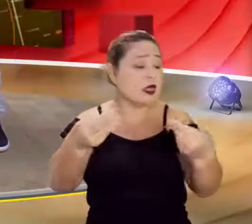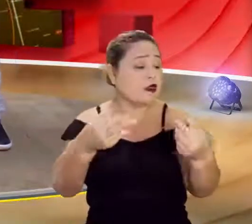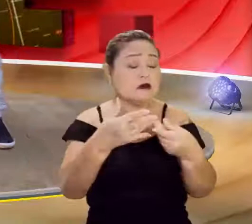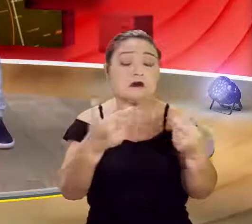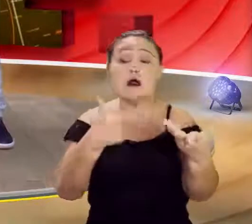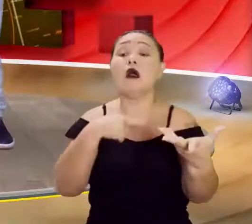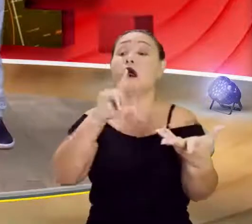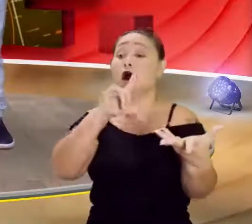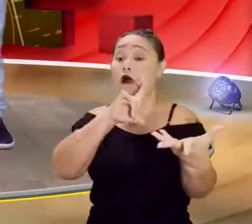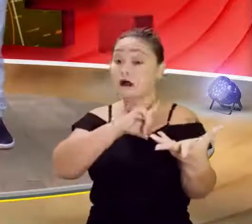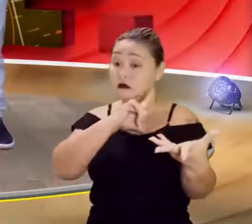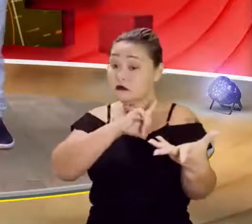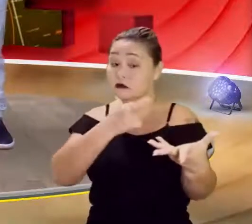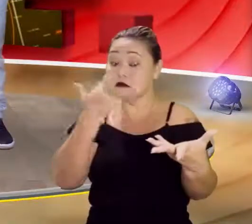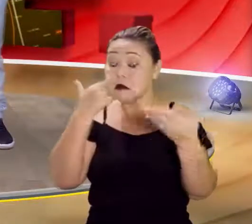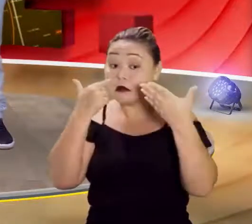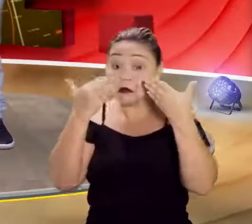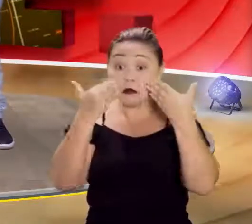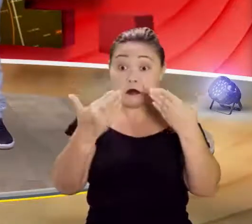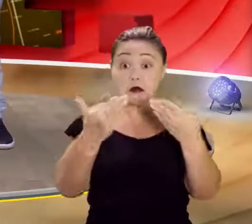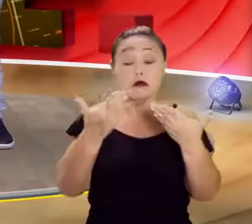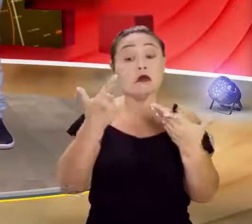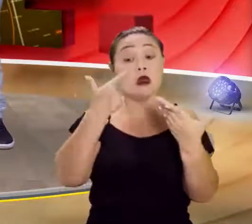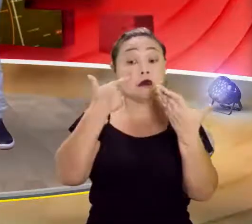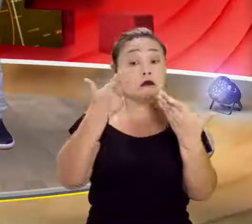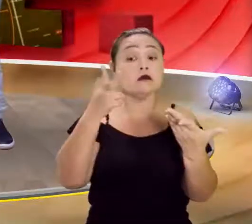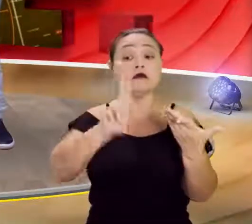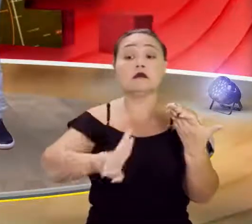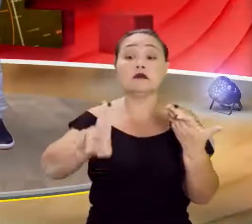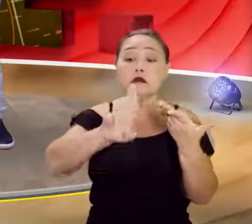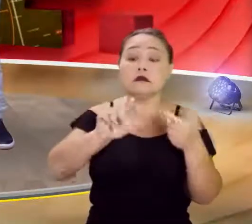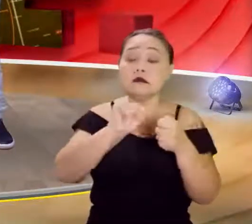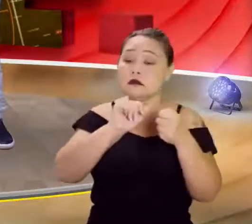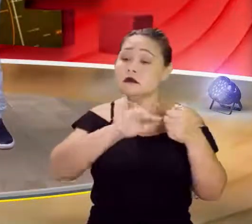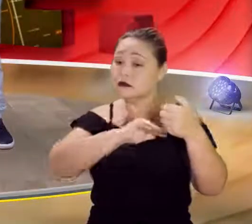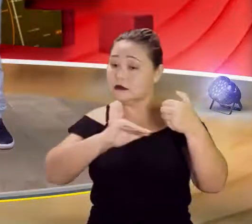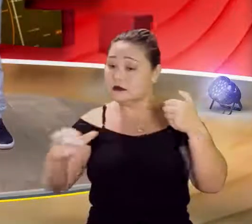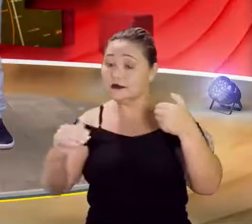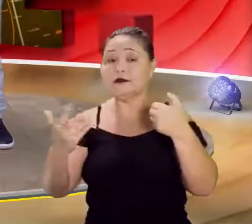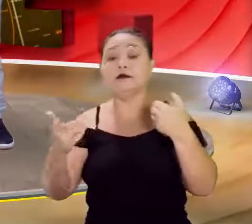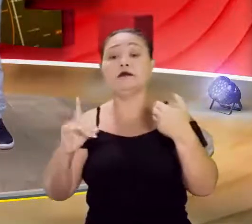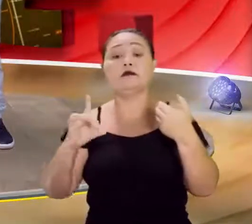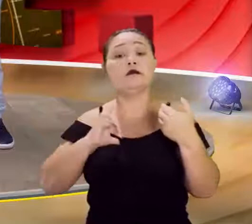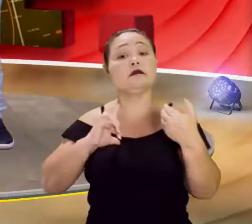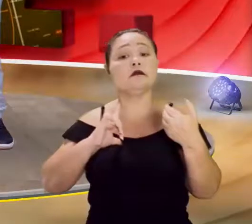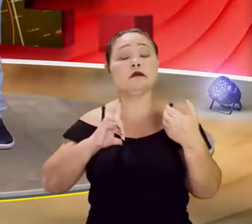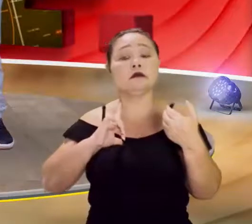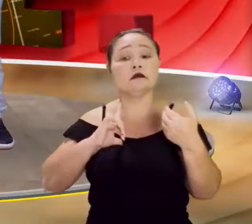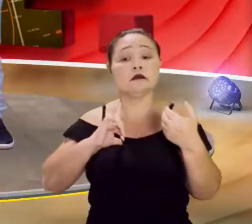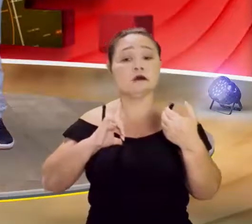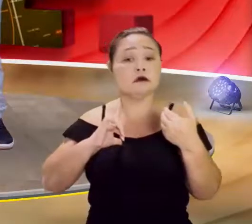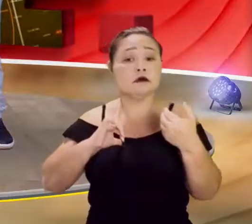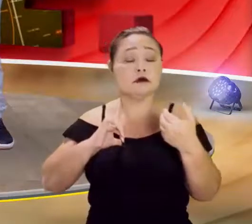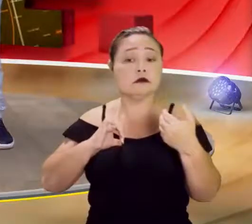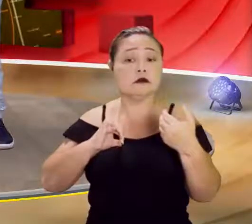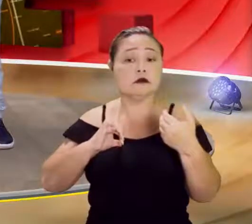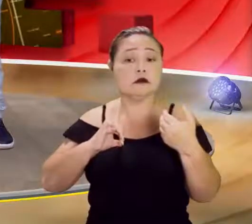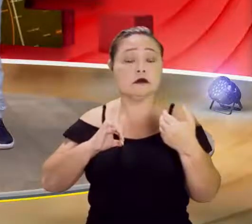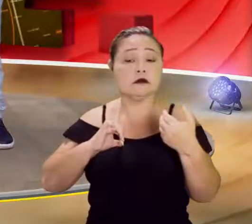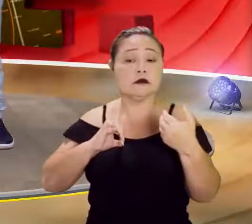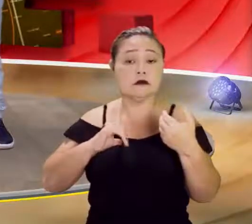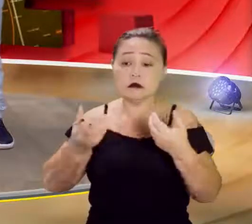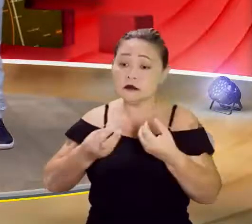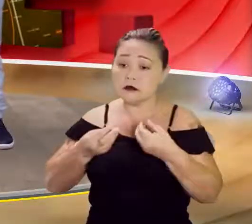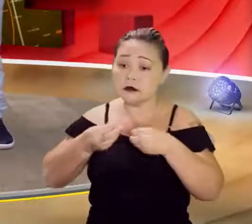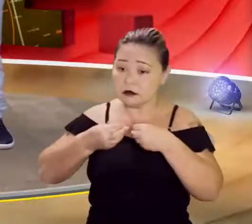né? E sim aquela pegada mais do concreto, do concreto na base do concreto, Isso. né? E eu posso jogar já coisinha legal,